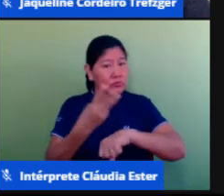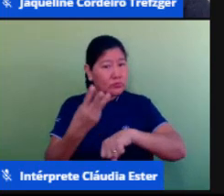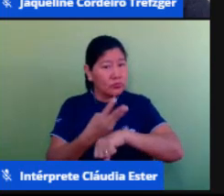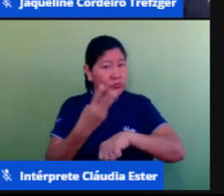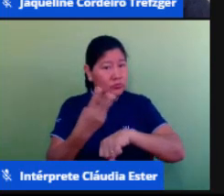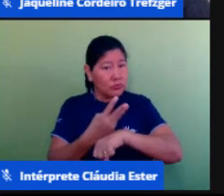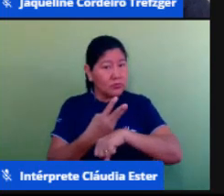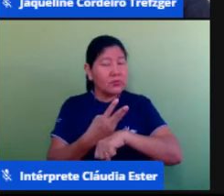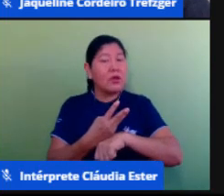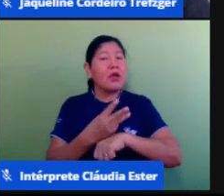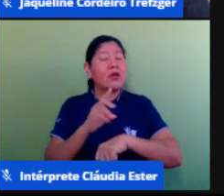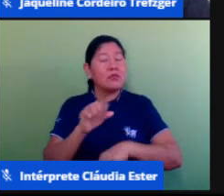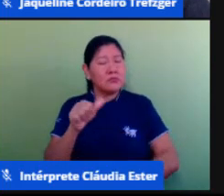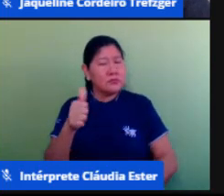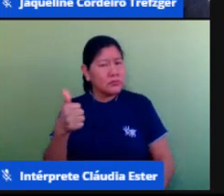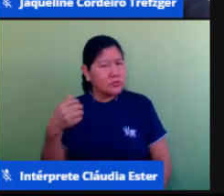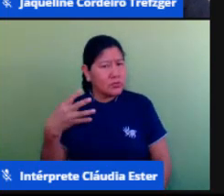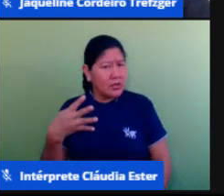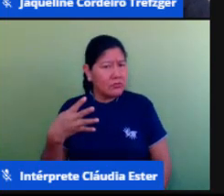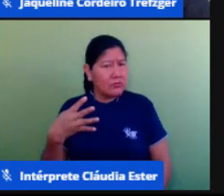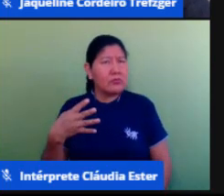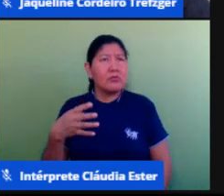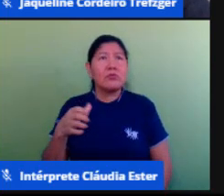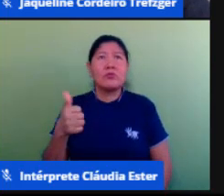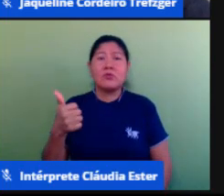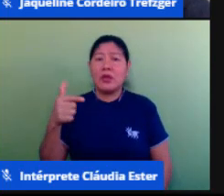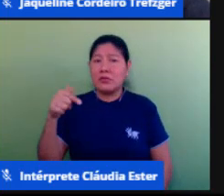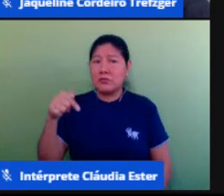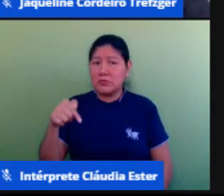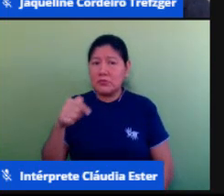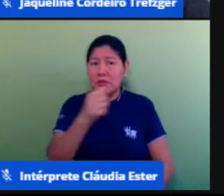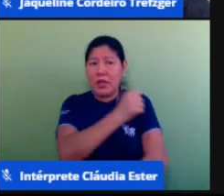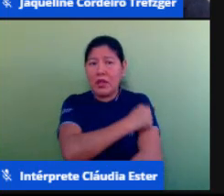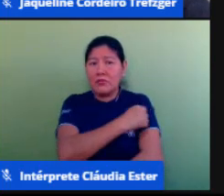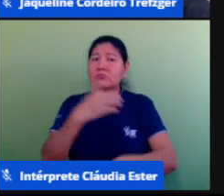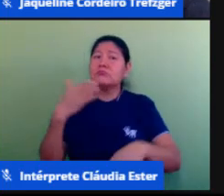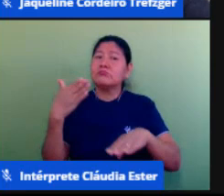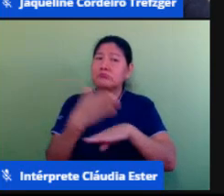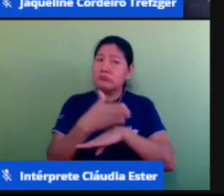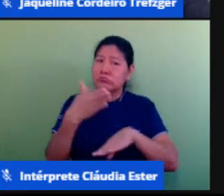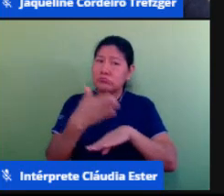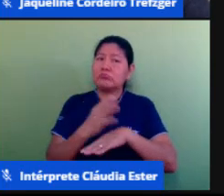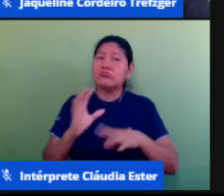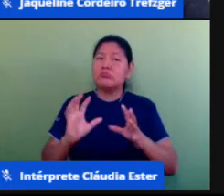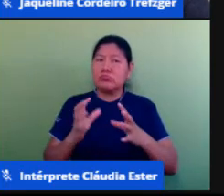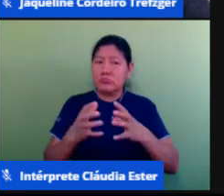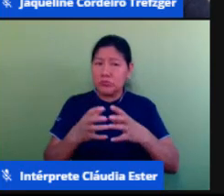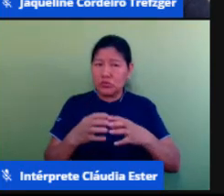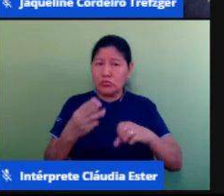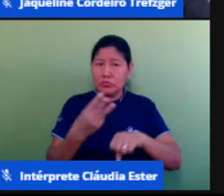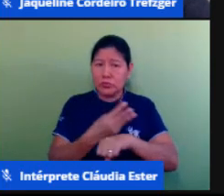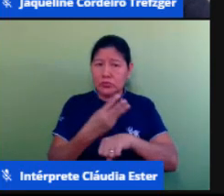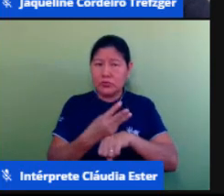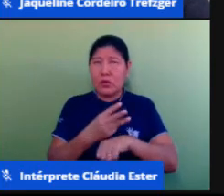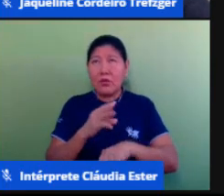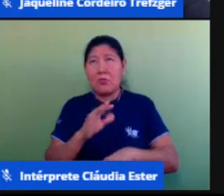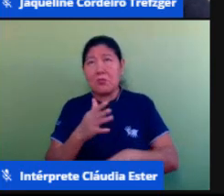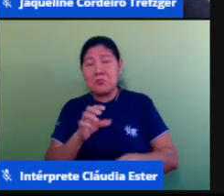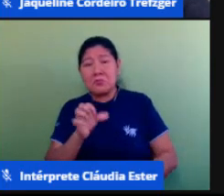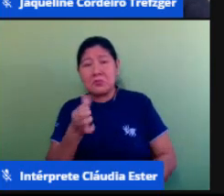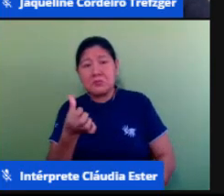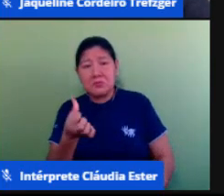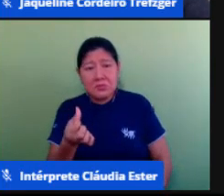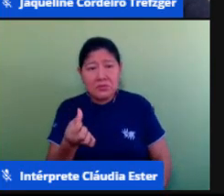seja, mesmo numa escola que possa ser considerado de classe média para baixo, 16 alunos